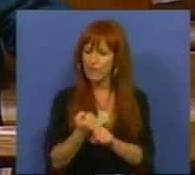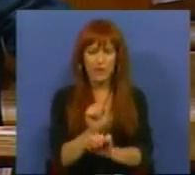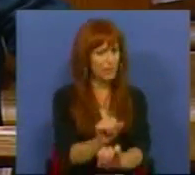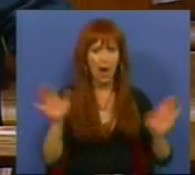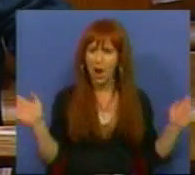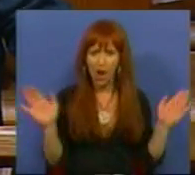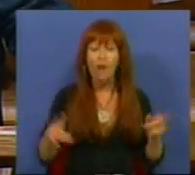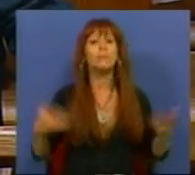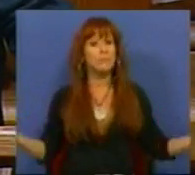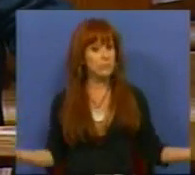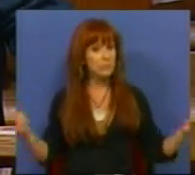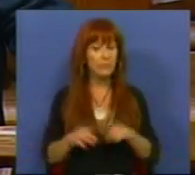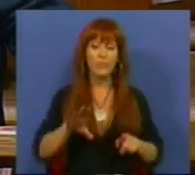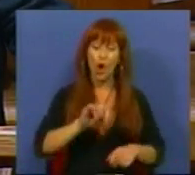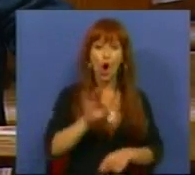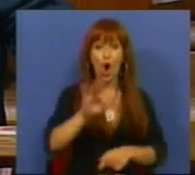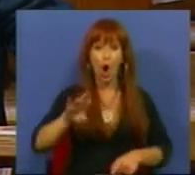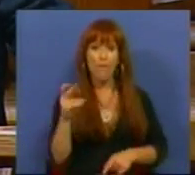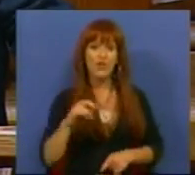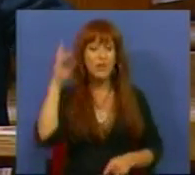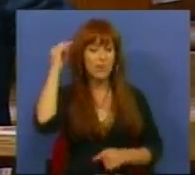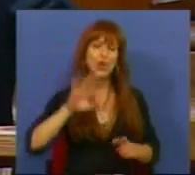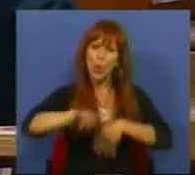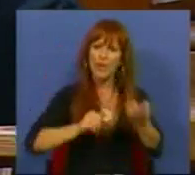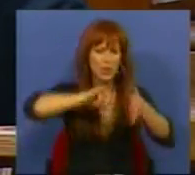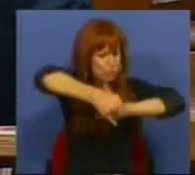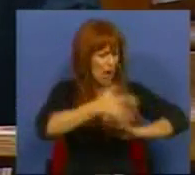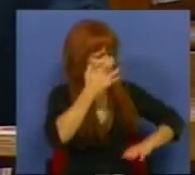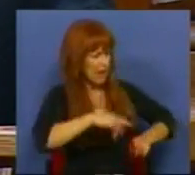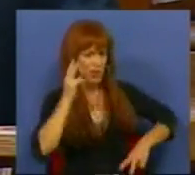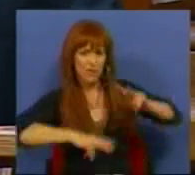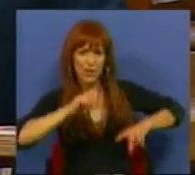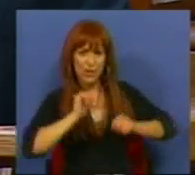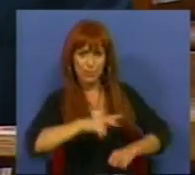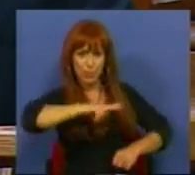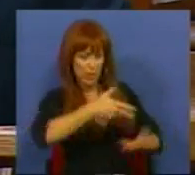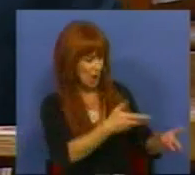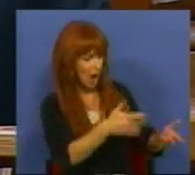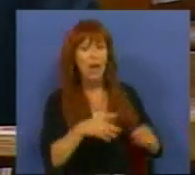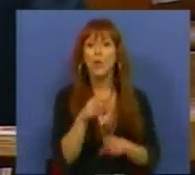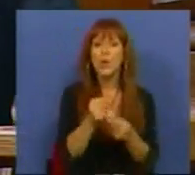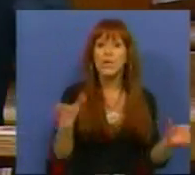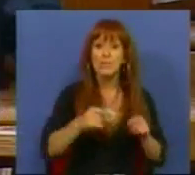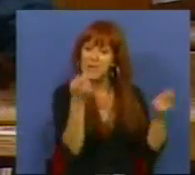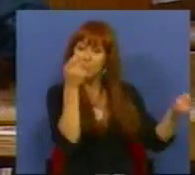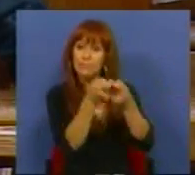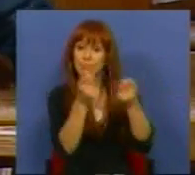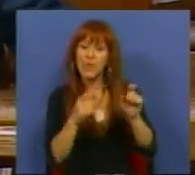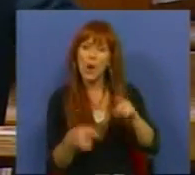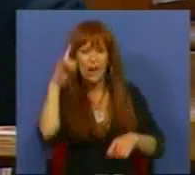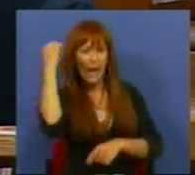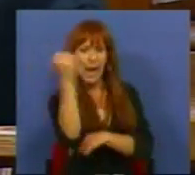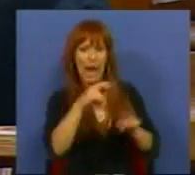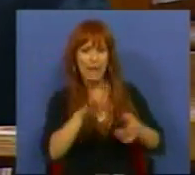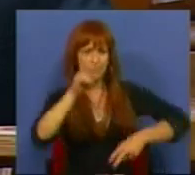funcionamento. Assim, o offshore da Madeira continuará a ser um buraco negro na fiscalidade portuguesa e o terreno mais fértil para a